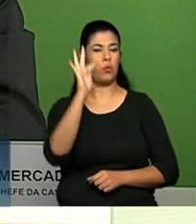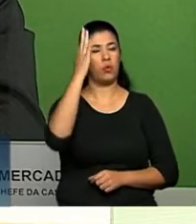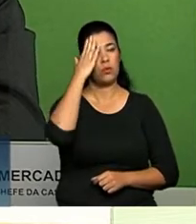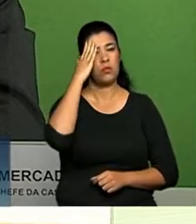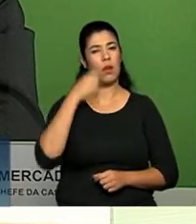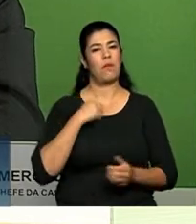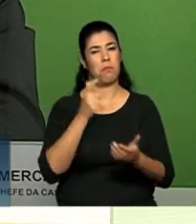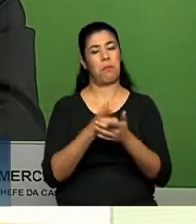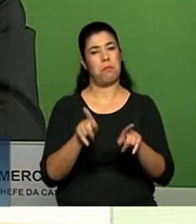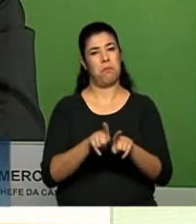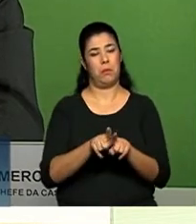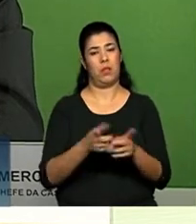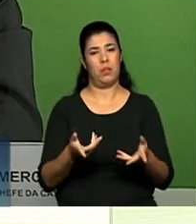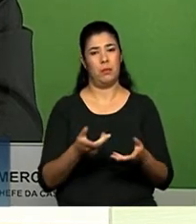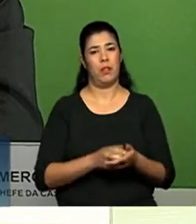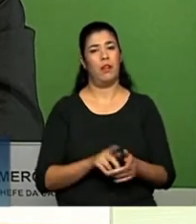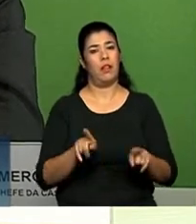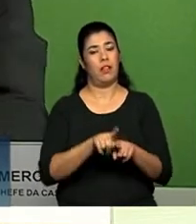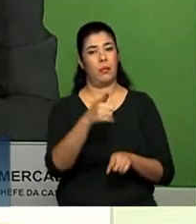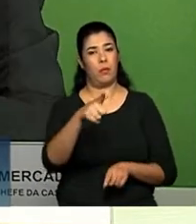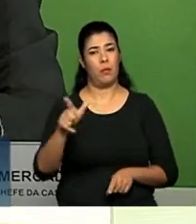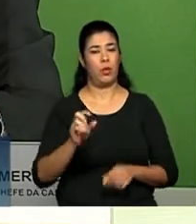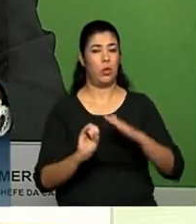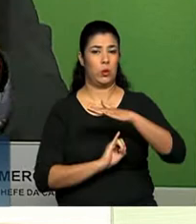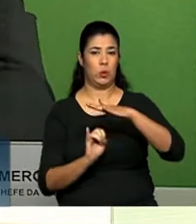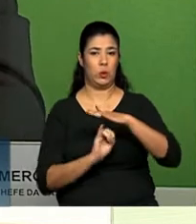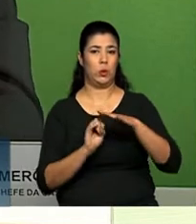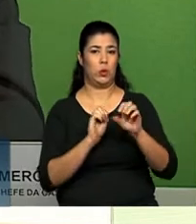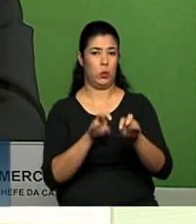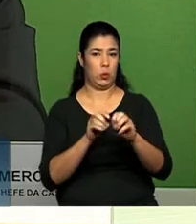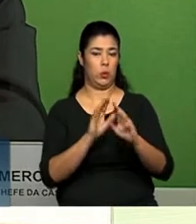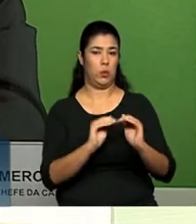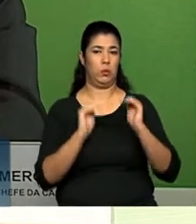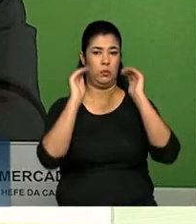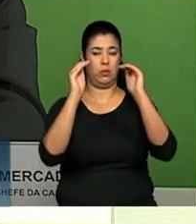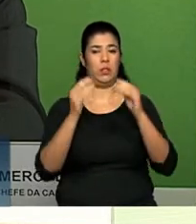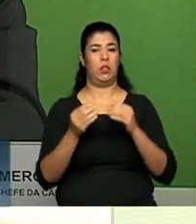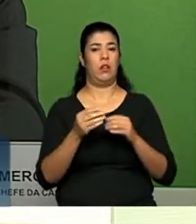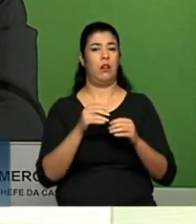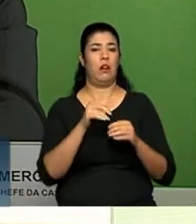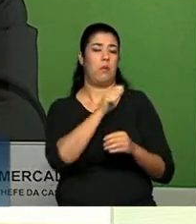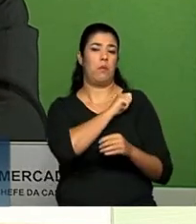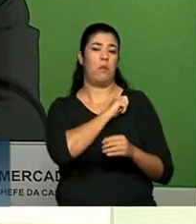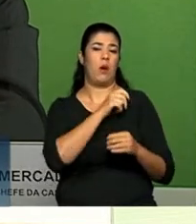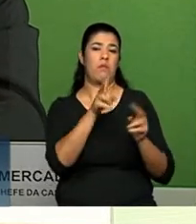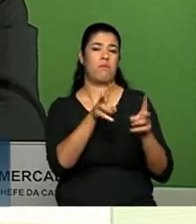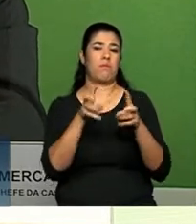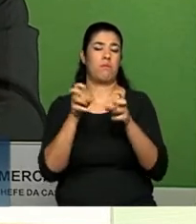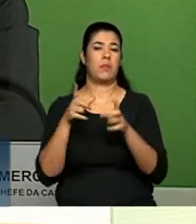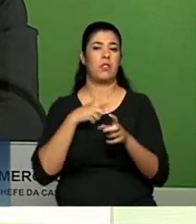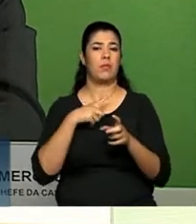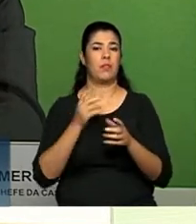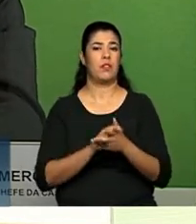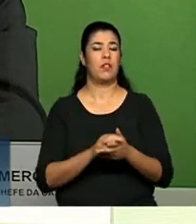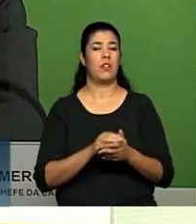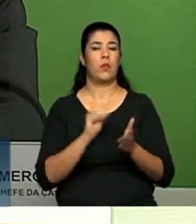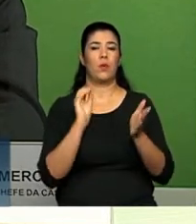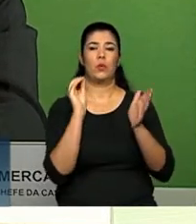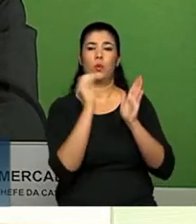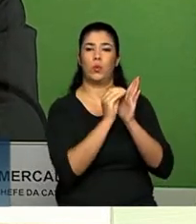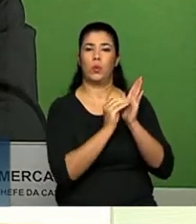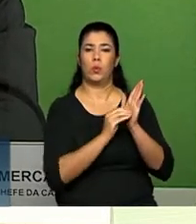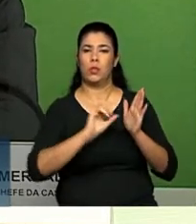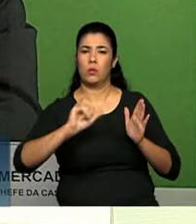futuro. E as instituições, como não há essa percepção por parte dos estudantes, estavam embutindo no financiamento